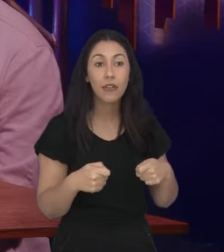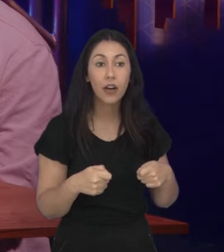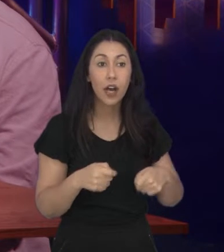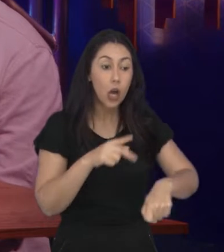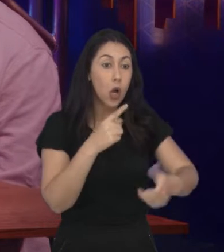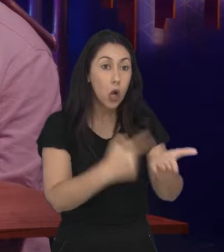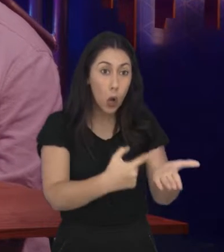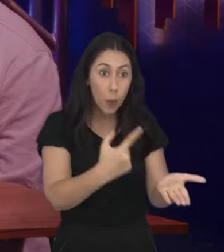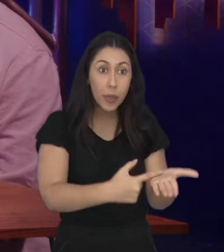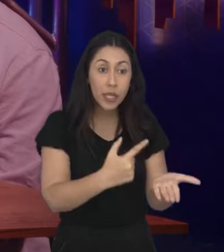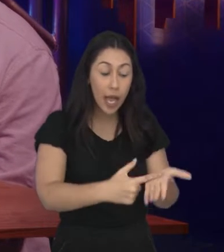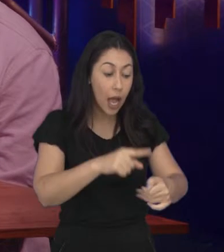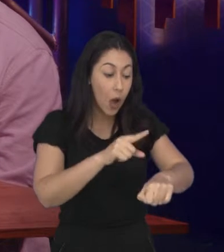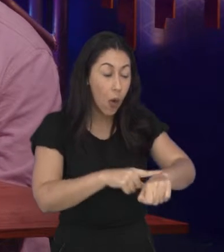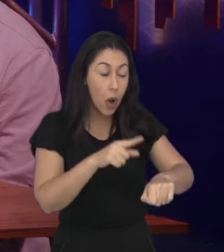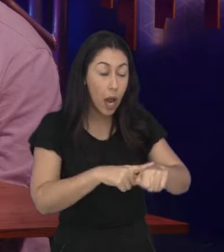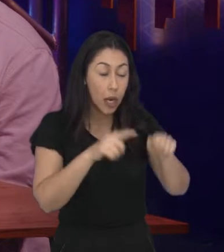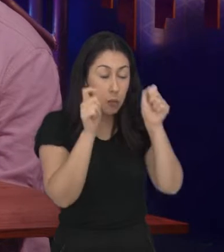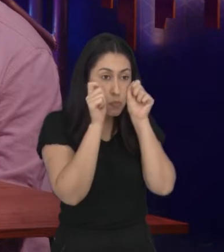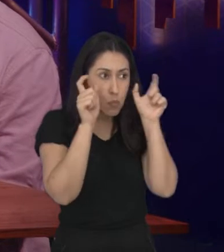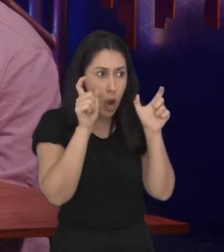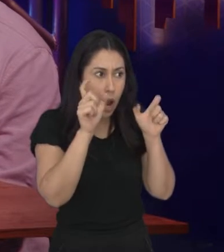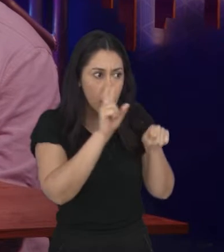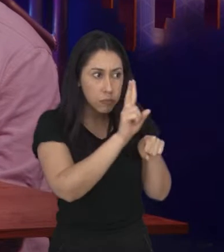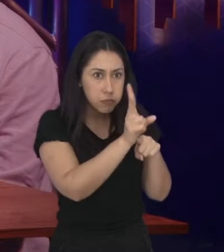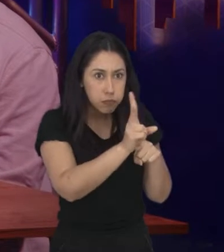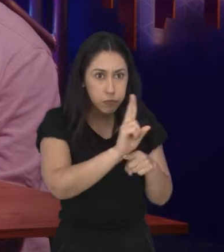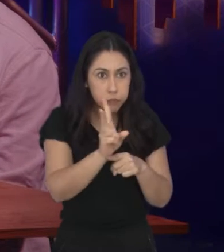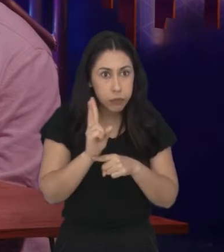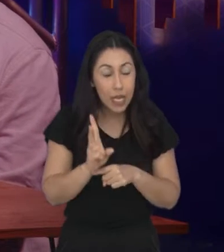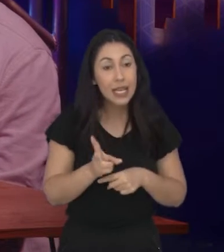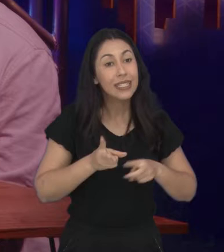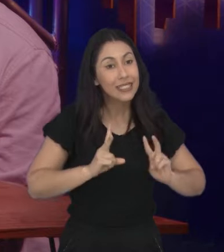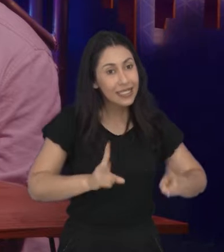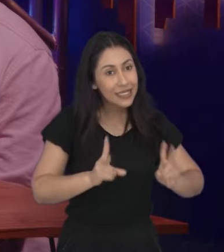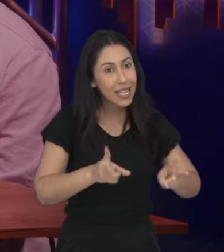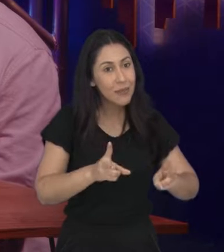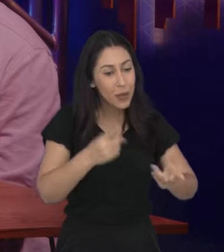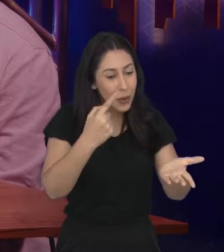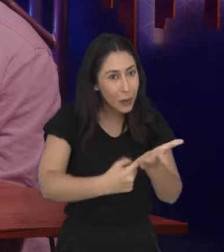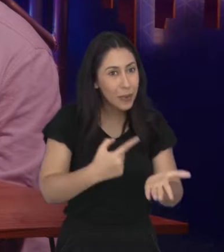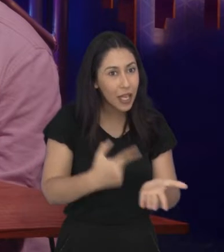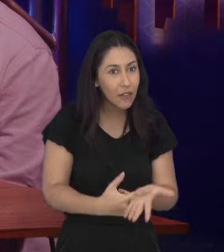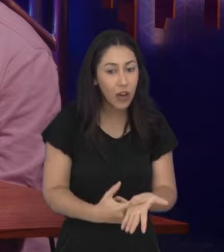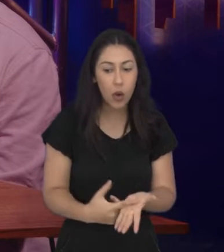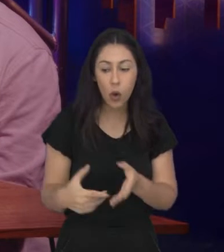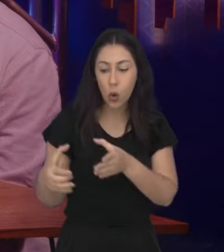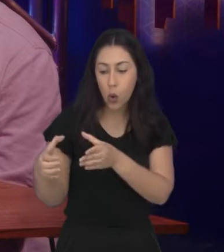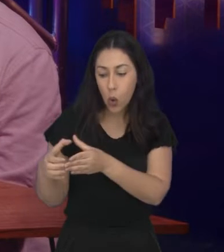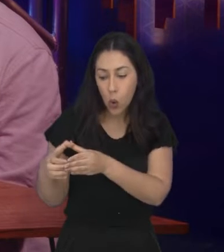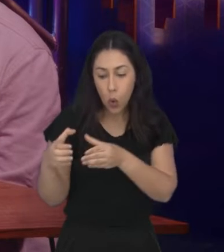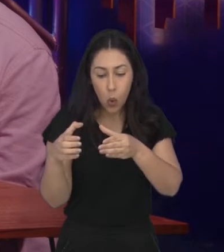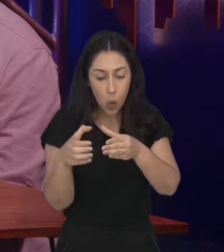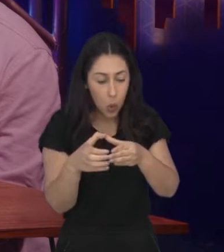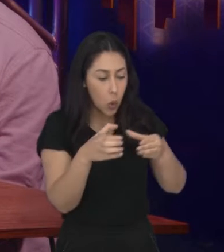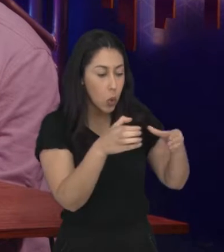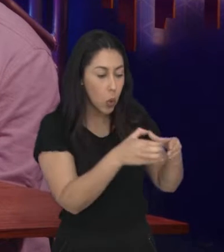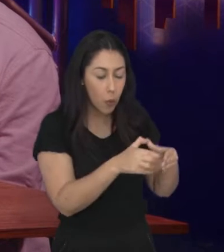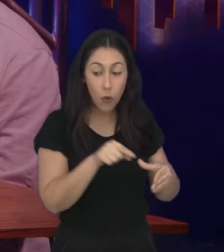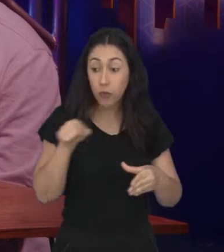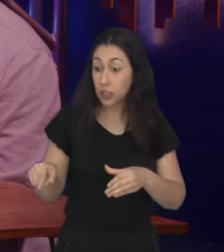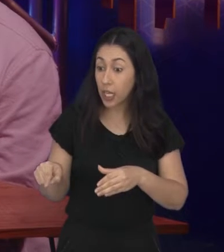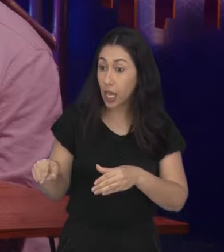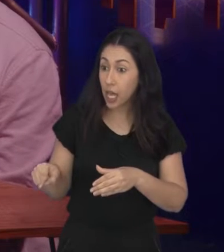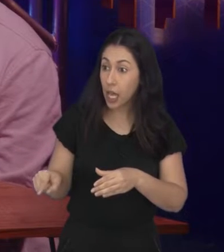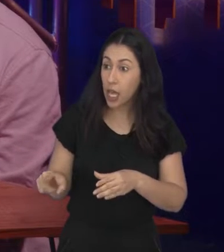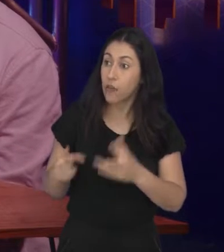bem legal, dessa questão genética talvez ter vindo disso. Existia sempre um grupo de pessoas, assim, grupos de pessoas